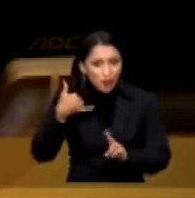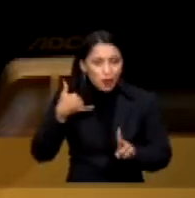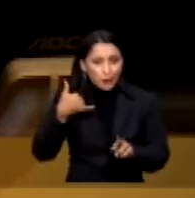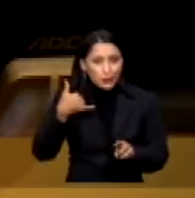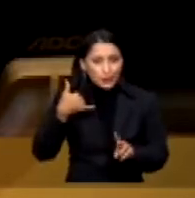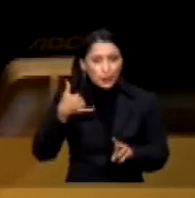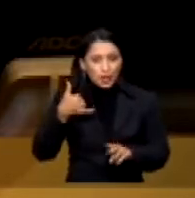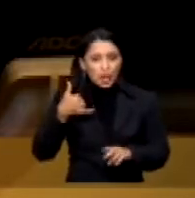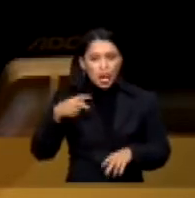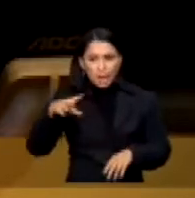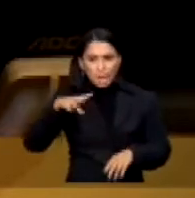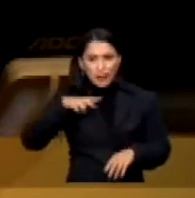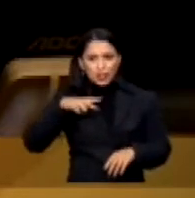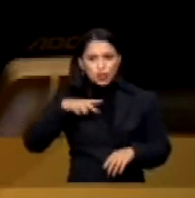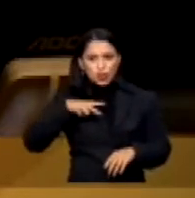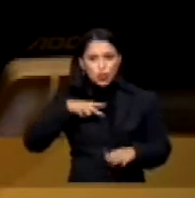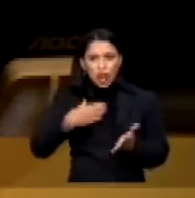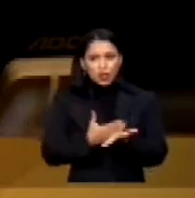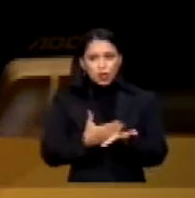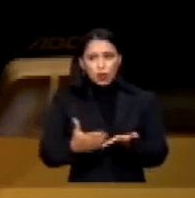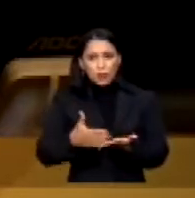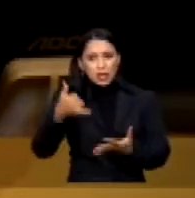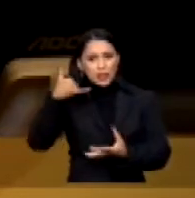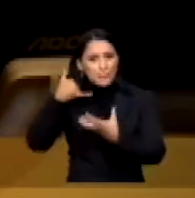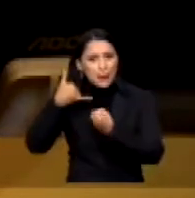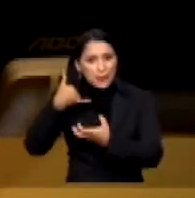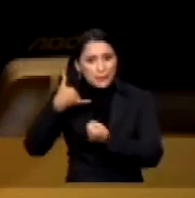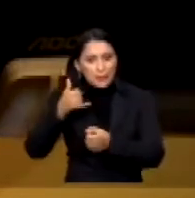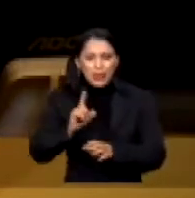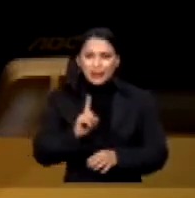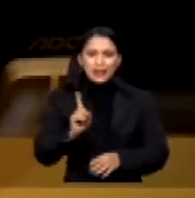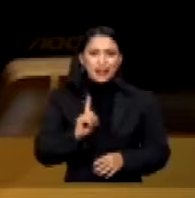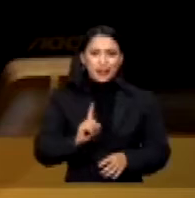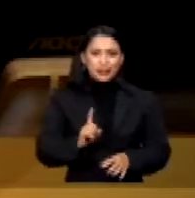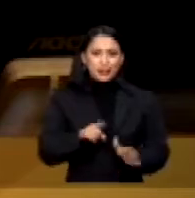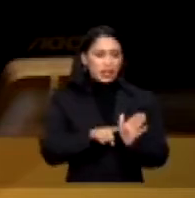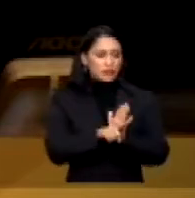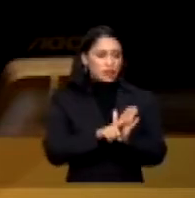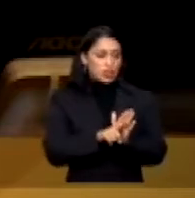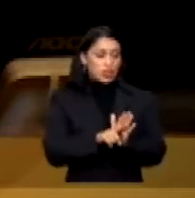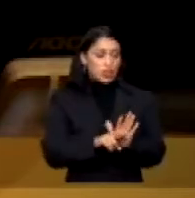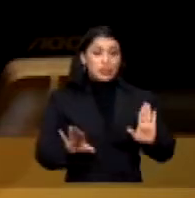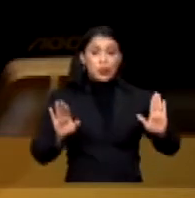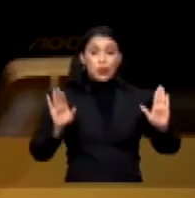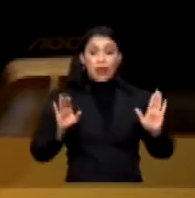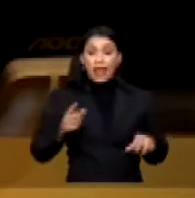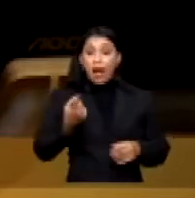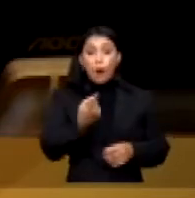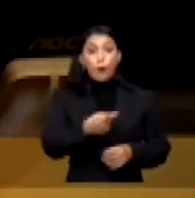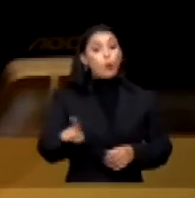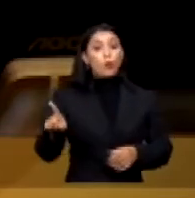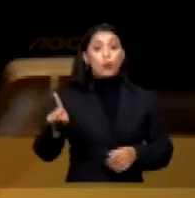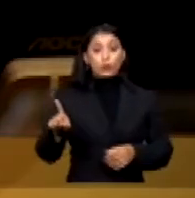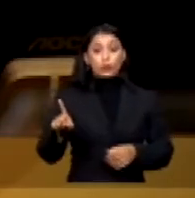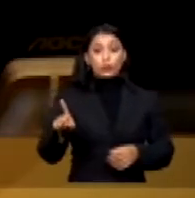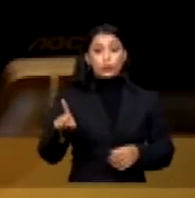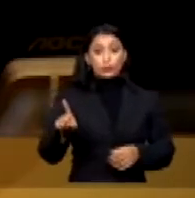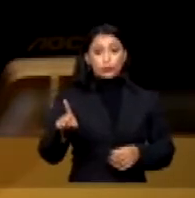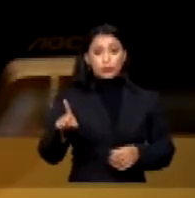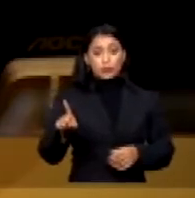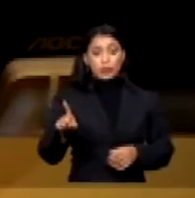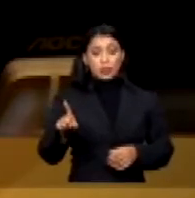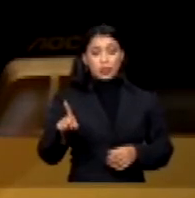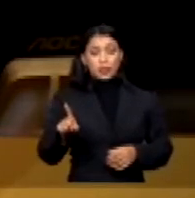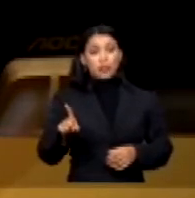da invasão da intimidade o ponto de largada da persecução ou da investigação. Isto é, última ratio.